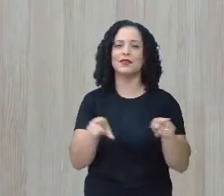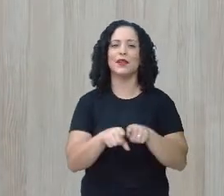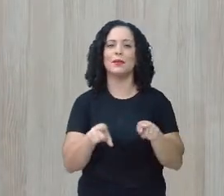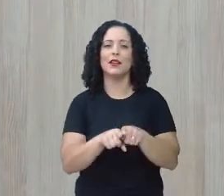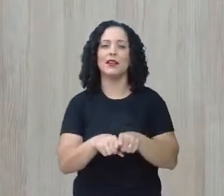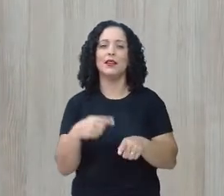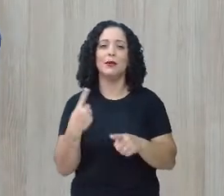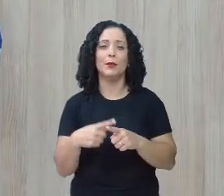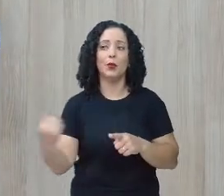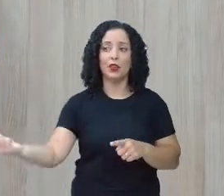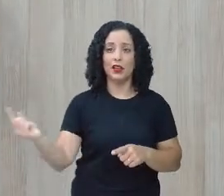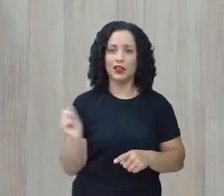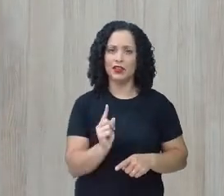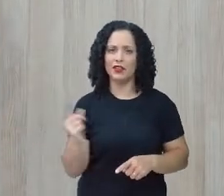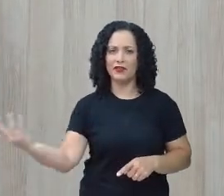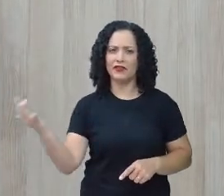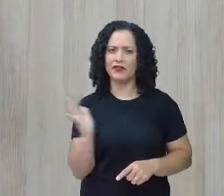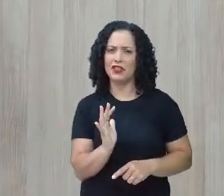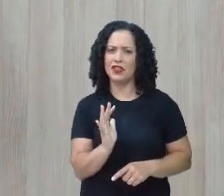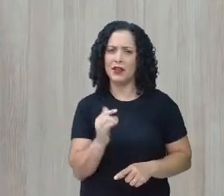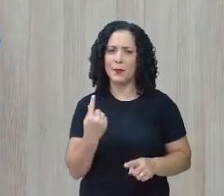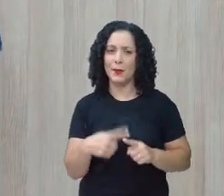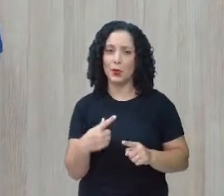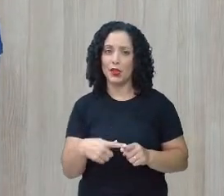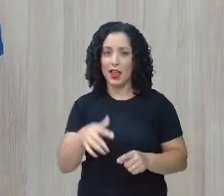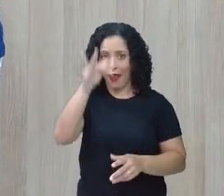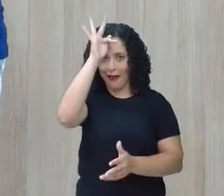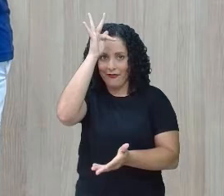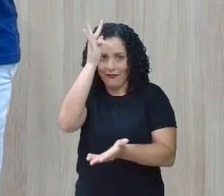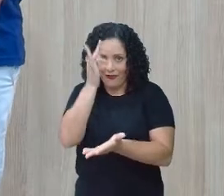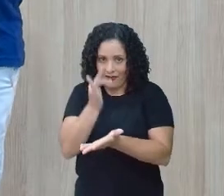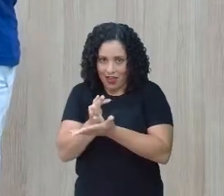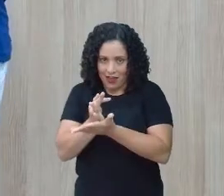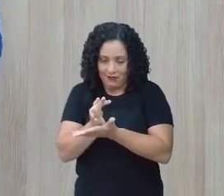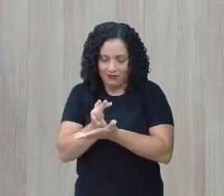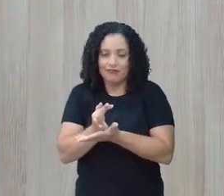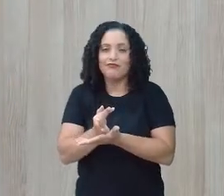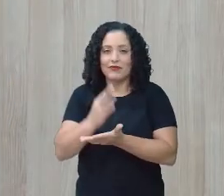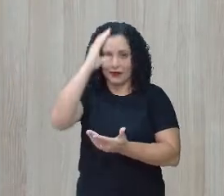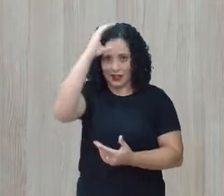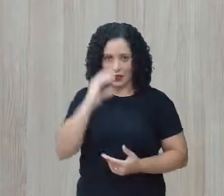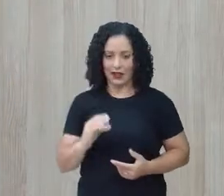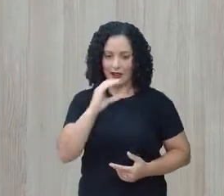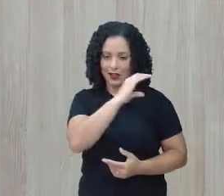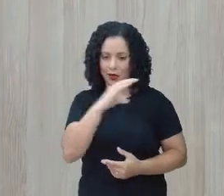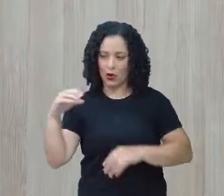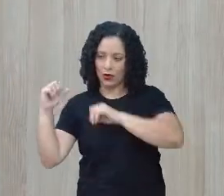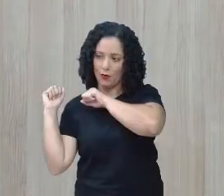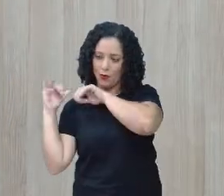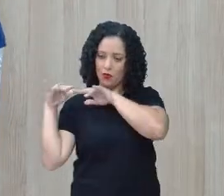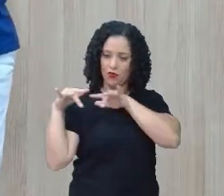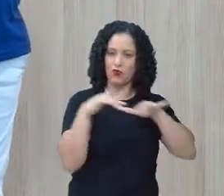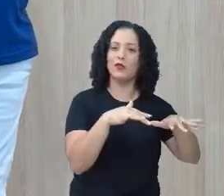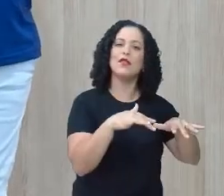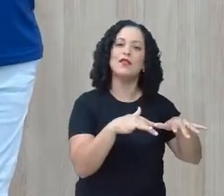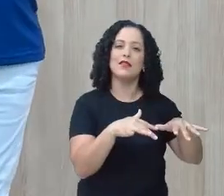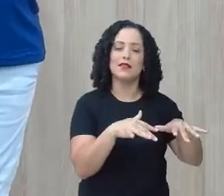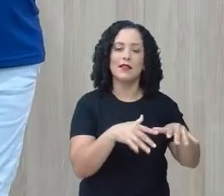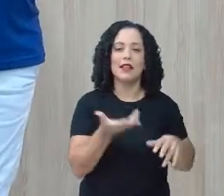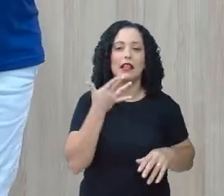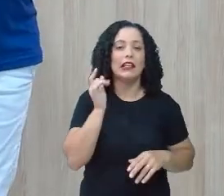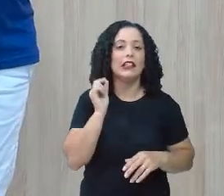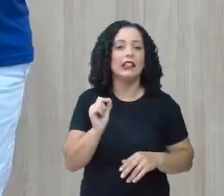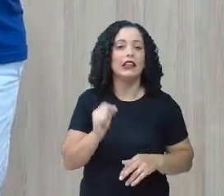a ideia era a expansão da fé cristã. Então, quem era o responsável por conduzir